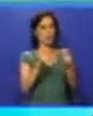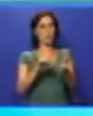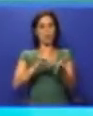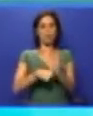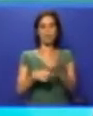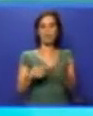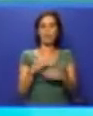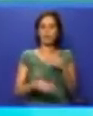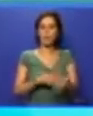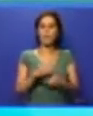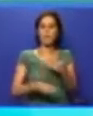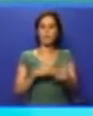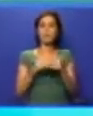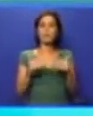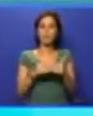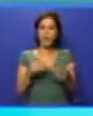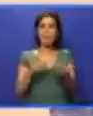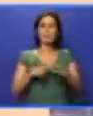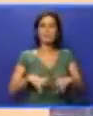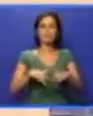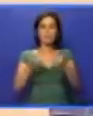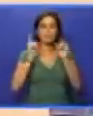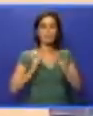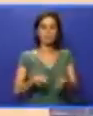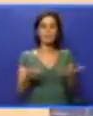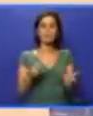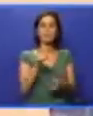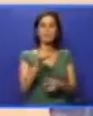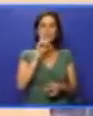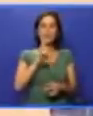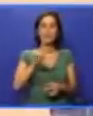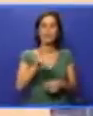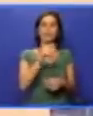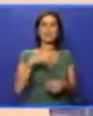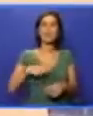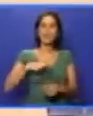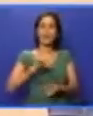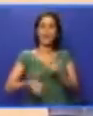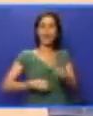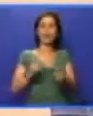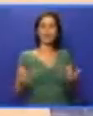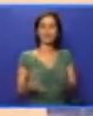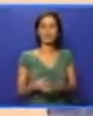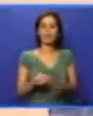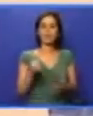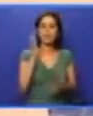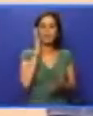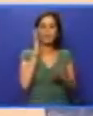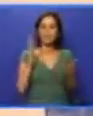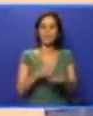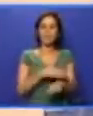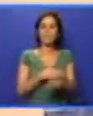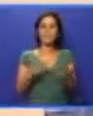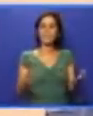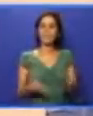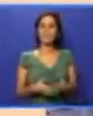está em fase de crescer. E o que é que a Luísa ambiciona com ele? Boa tarde, antes de